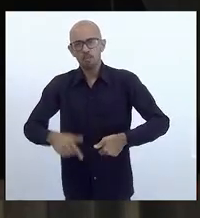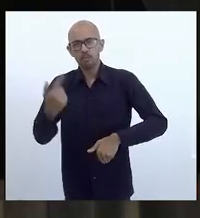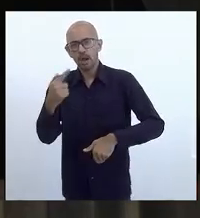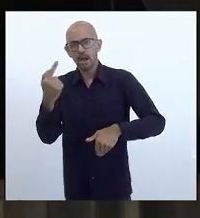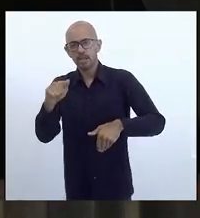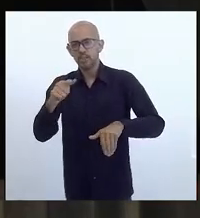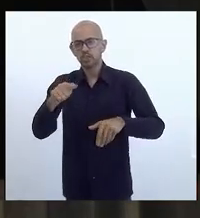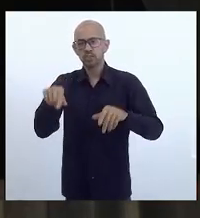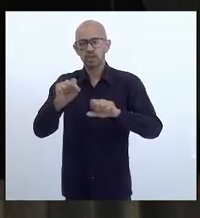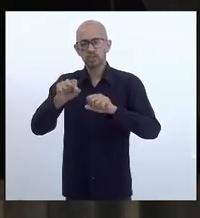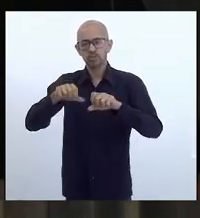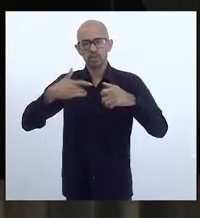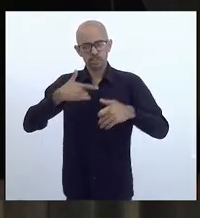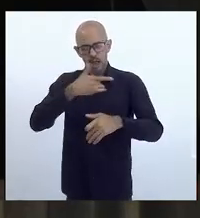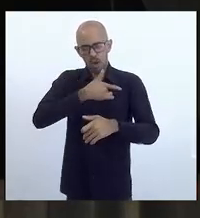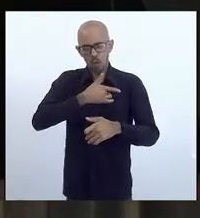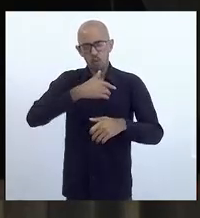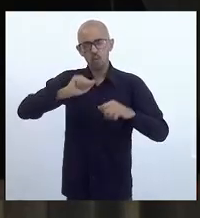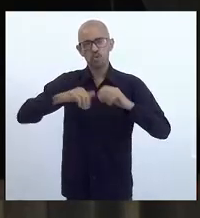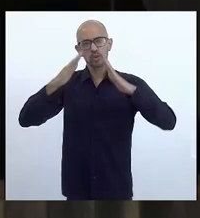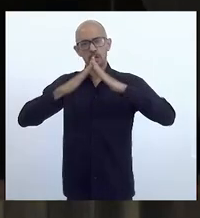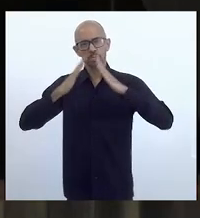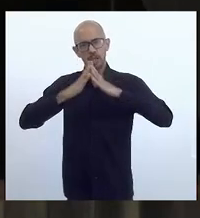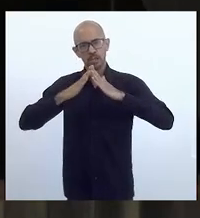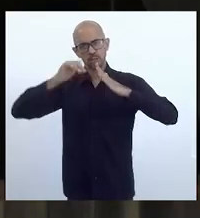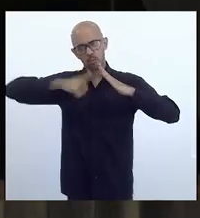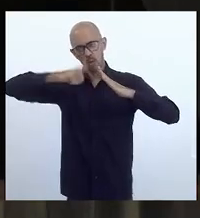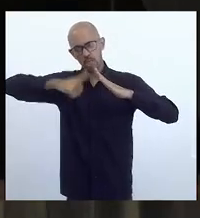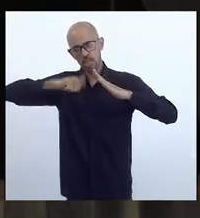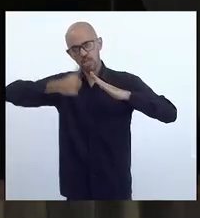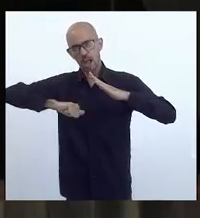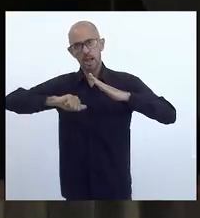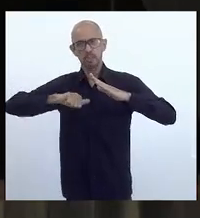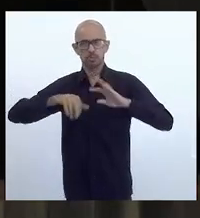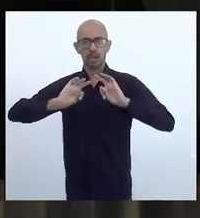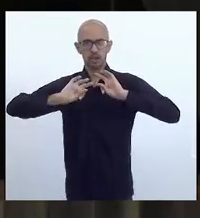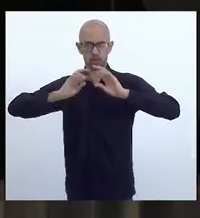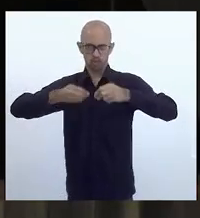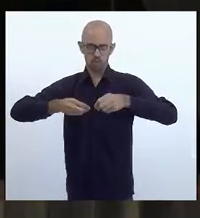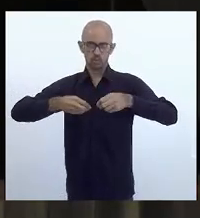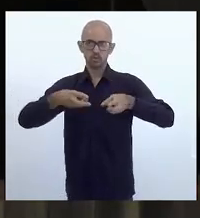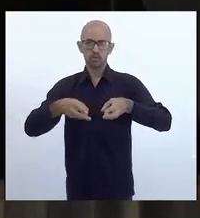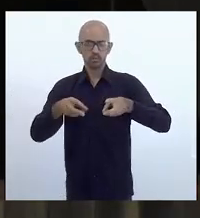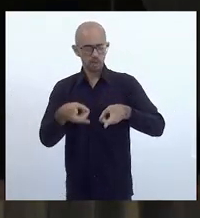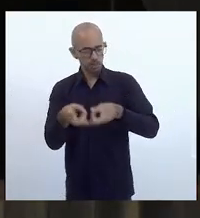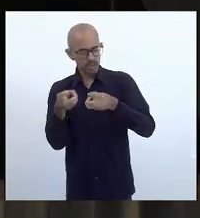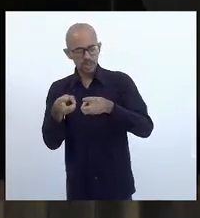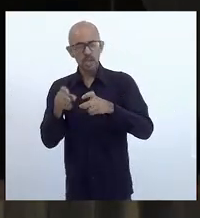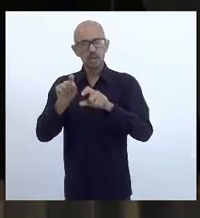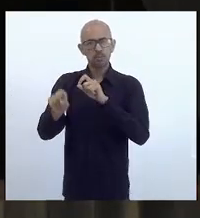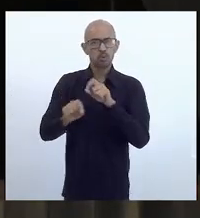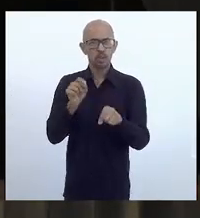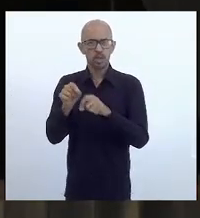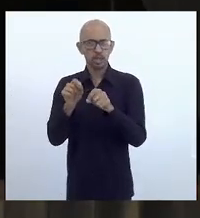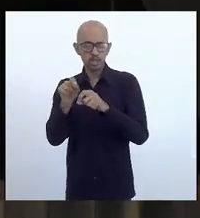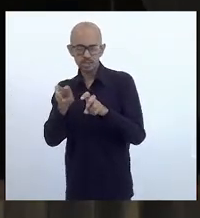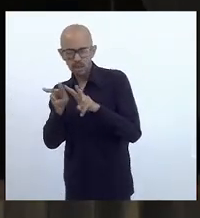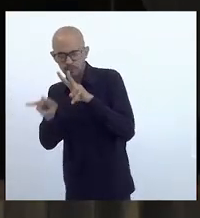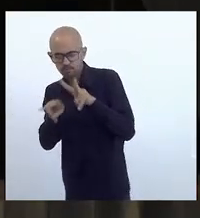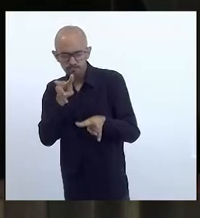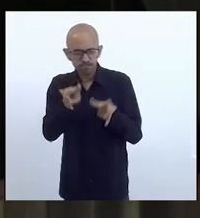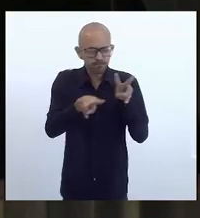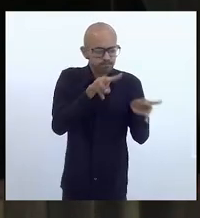educação de qualidade, habitação para todos. Então, acho que esse olhar vinculando aos objetivos